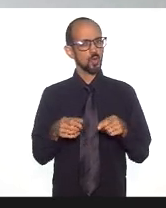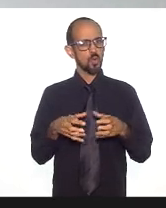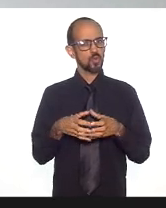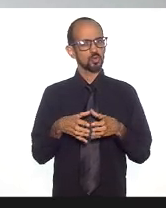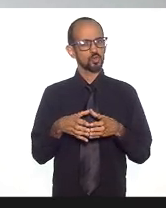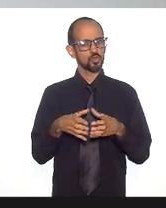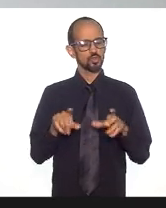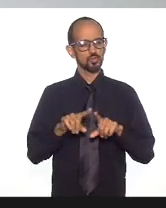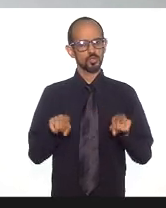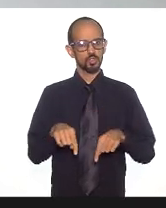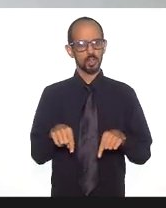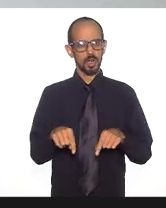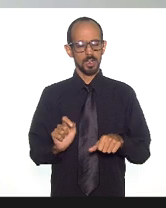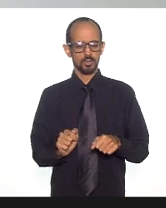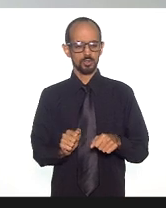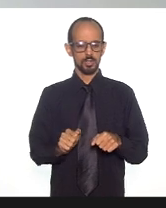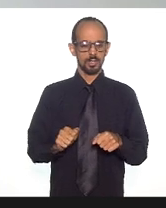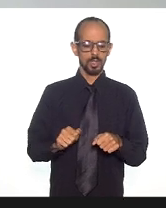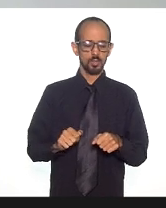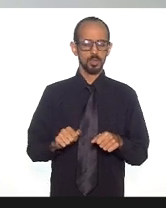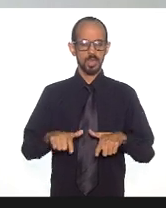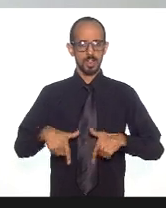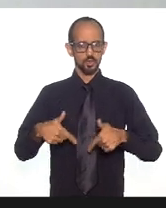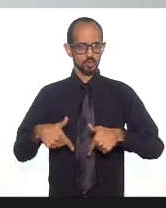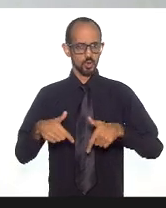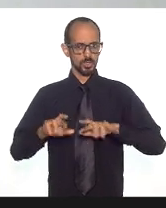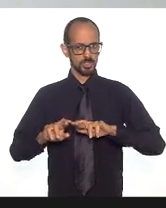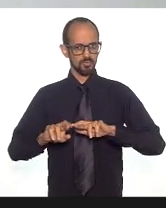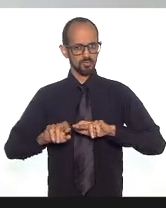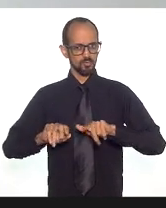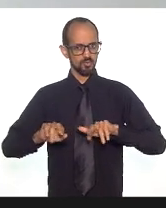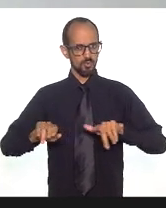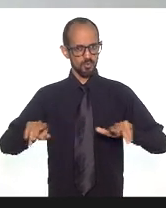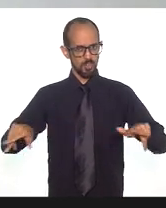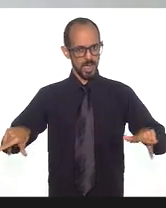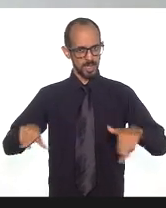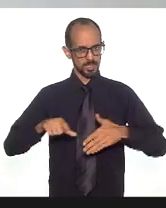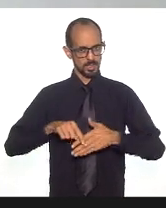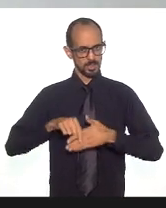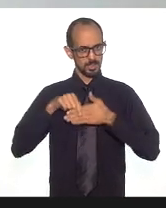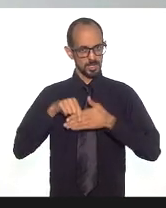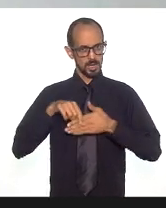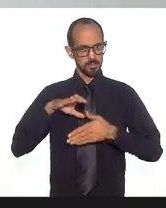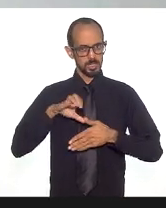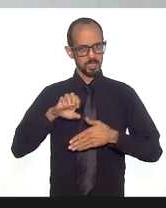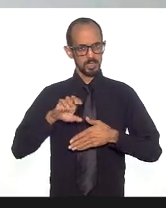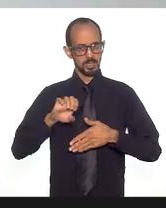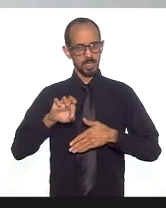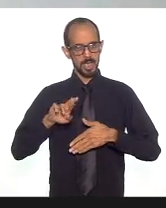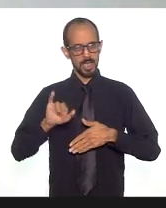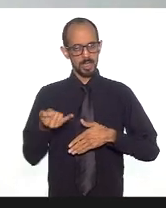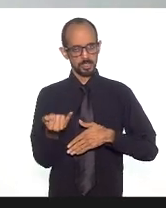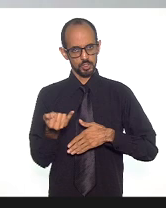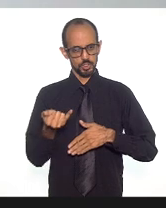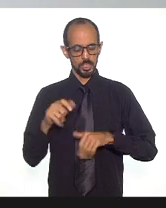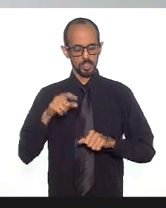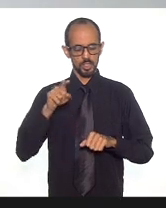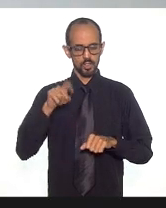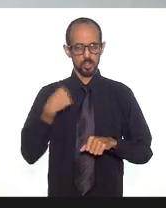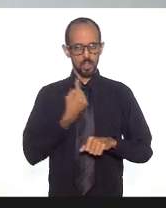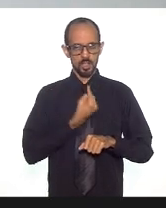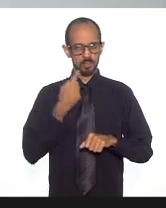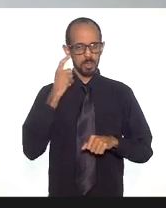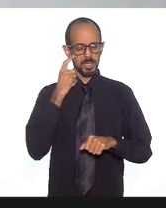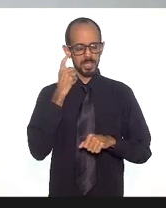que estão aí nessas diferentes ações, né, capitaneadas pela Fundação CCR, a gente pensar